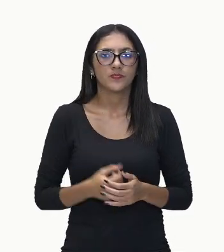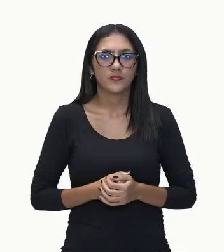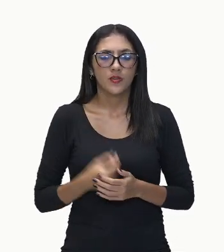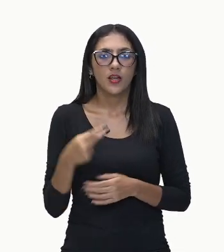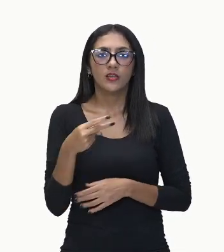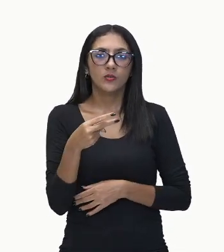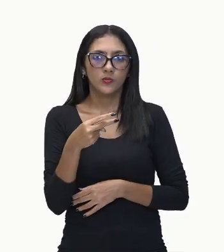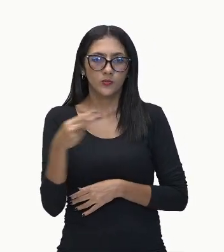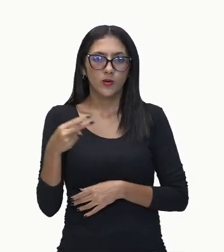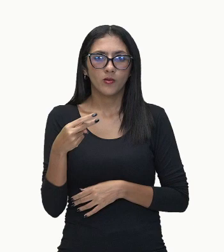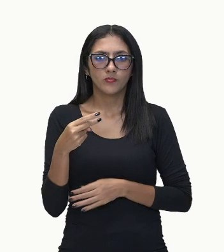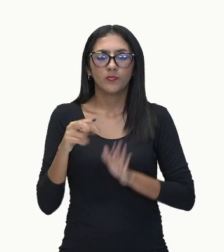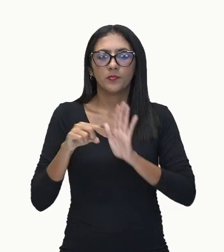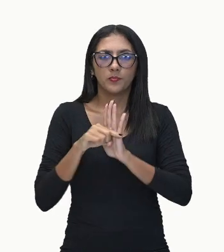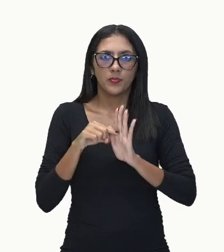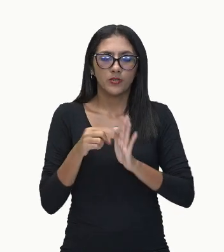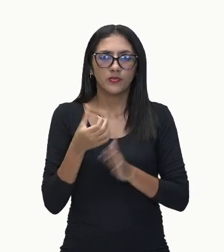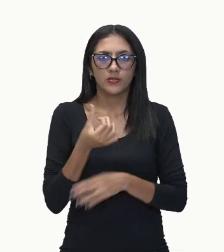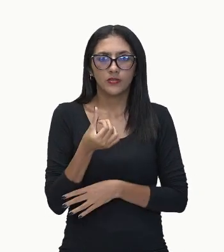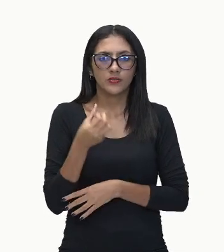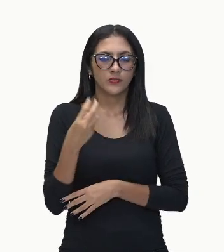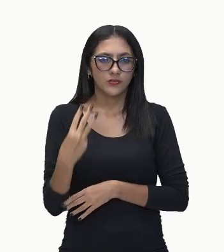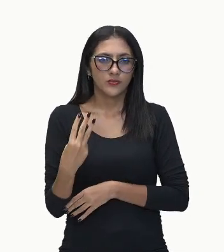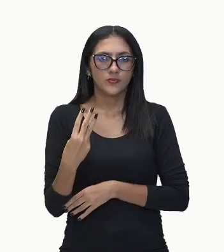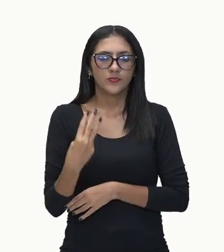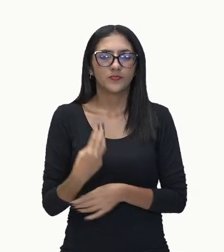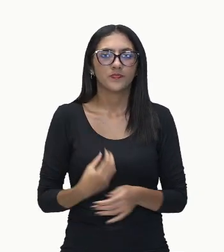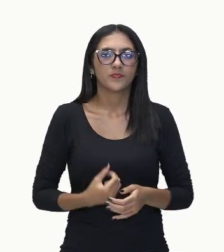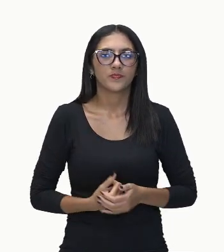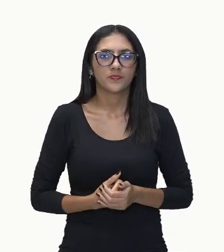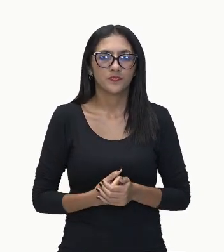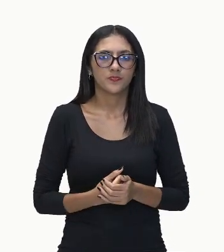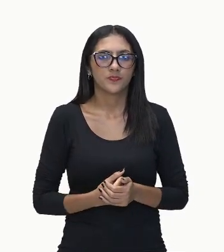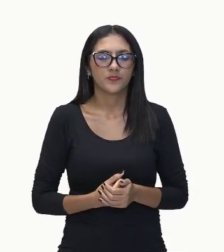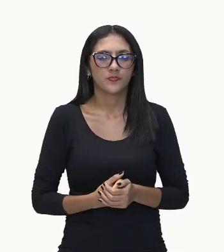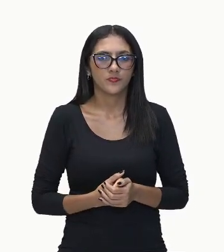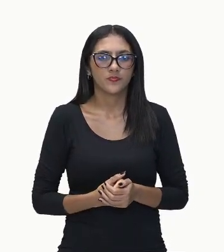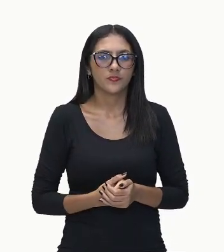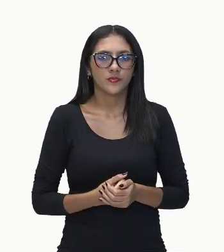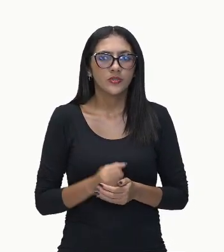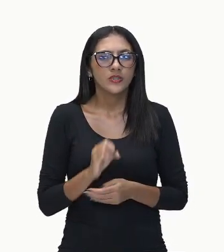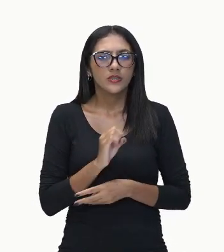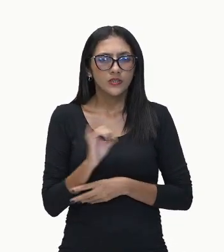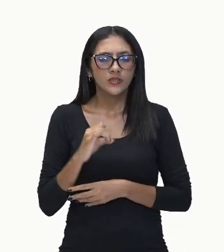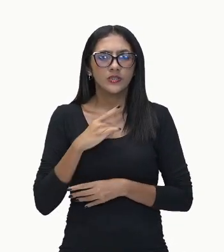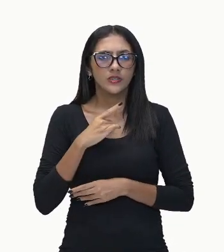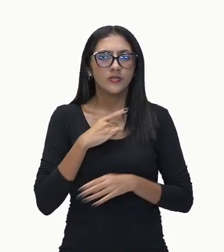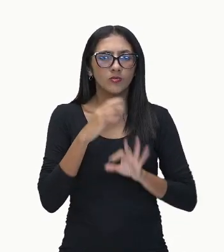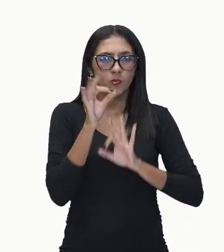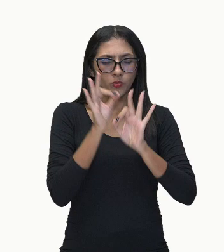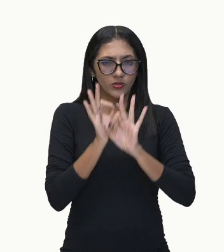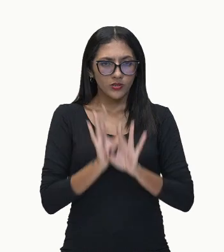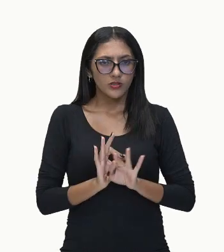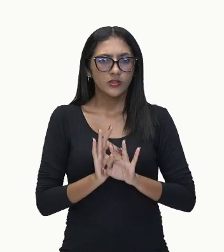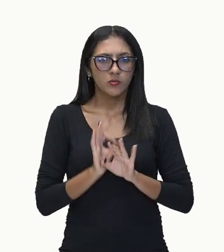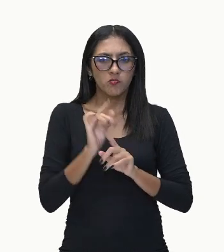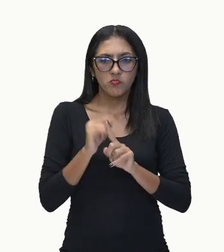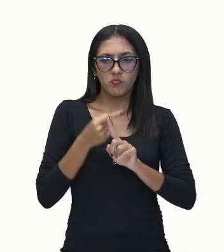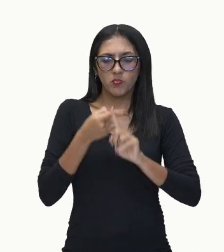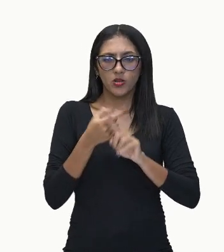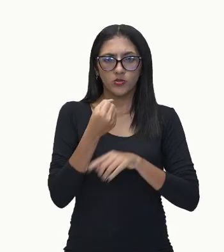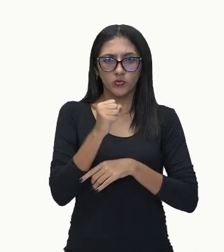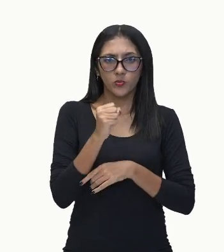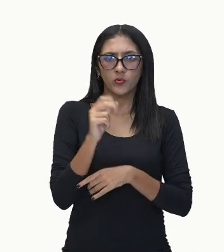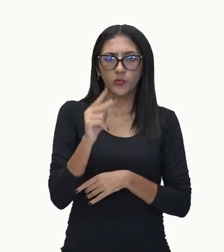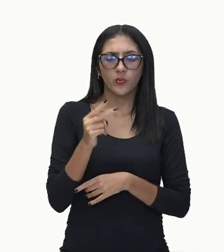igual a -63 mas olha só se eu completei o lado da Igualdade com + 8 qu no outro lado